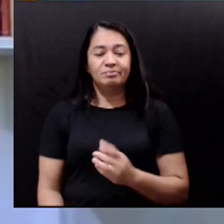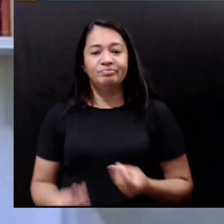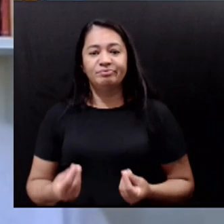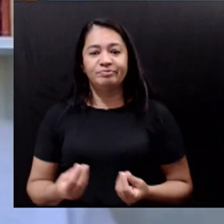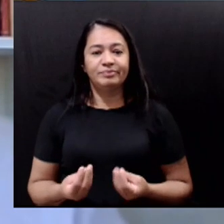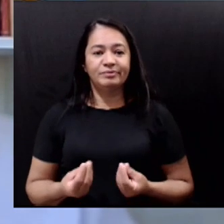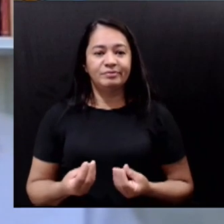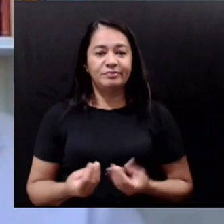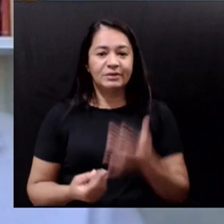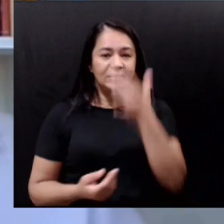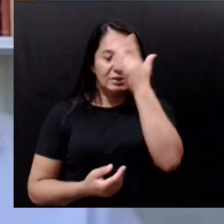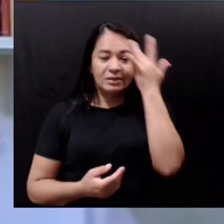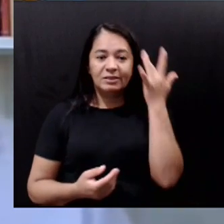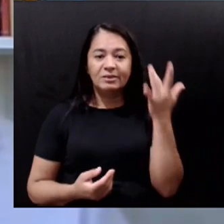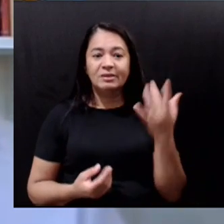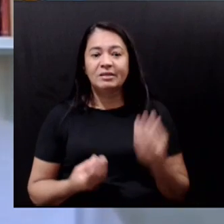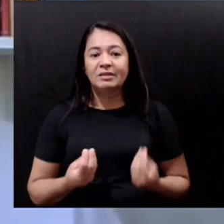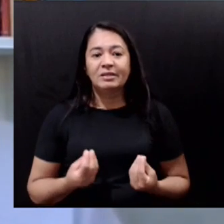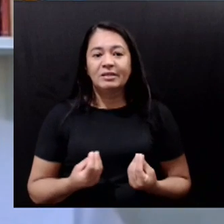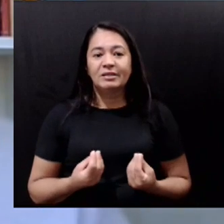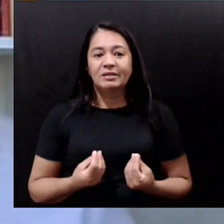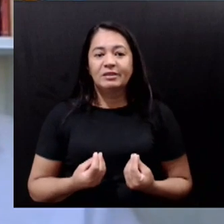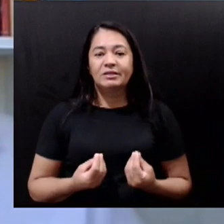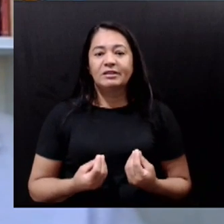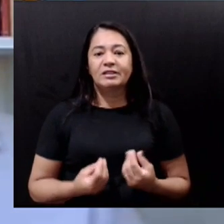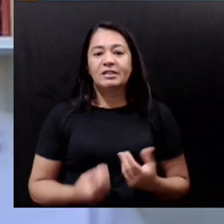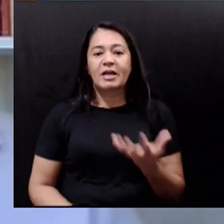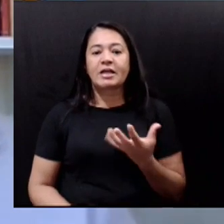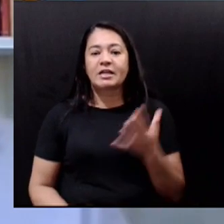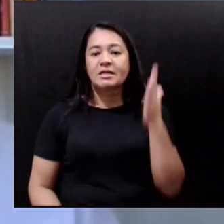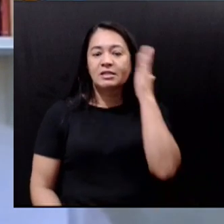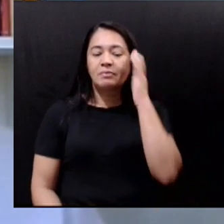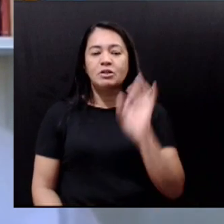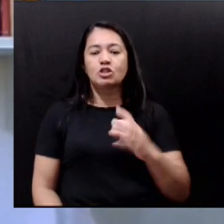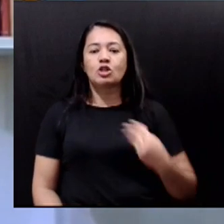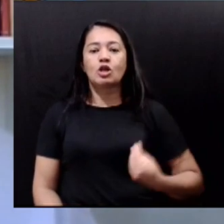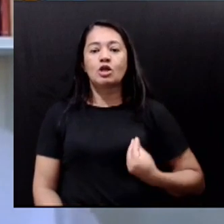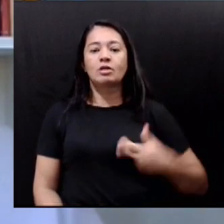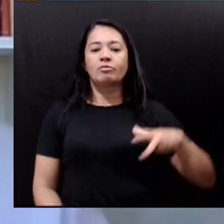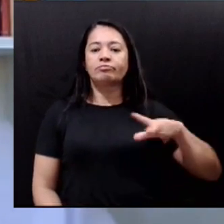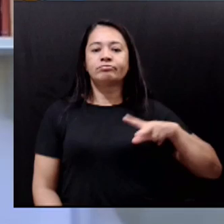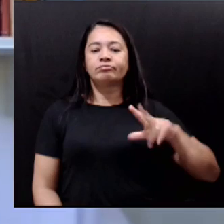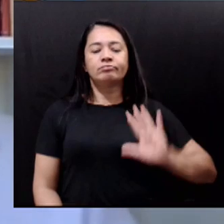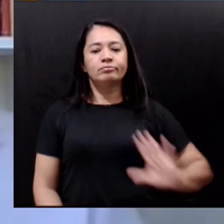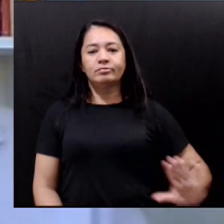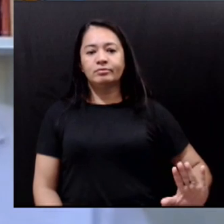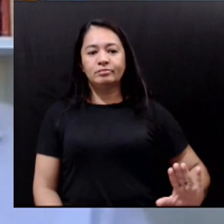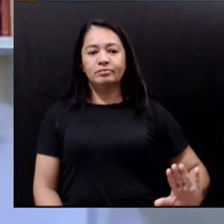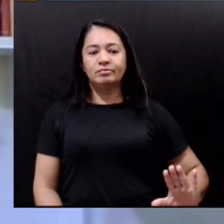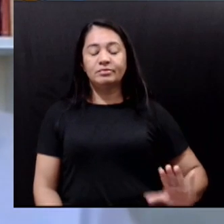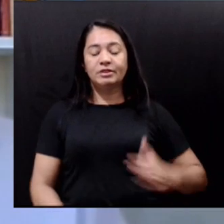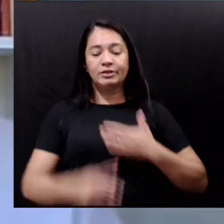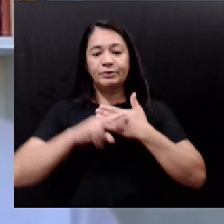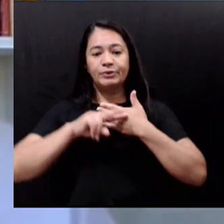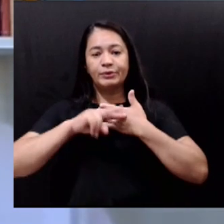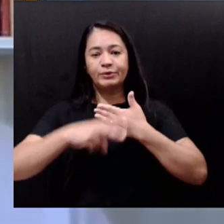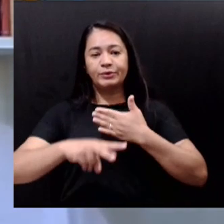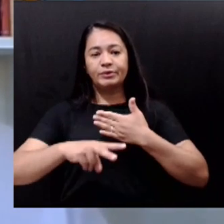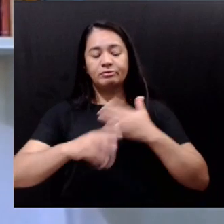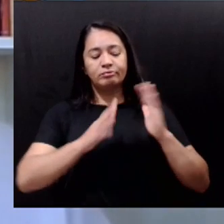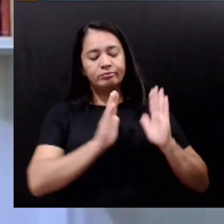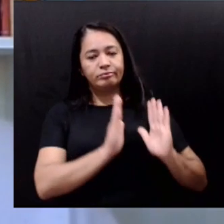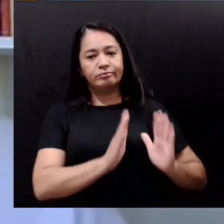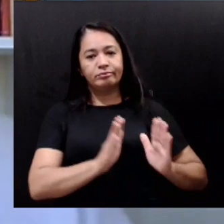têm prioridades, né? Outras prioridades no seu dia a dia. Isso acaba refletindo nesse processo. Tem alguém